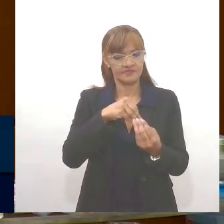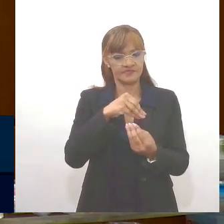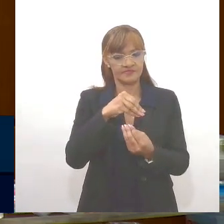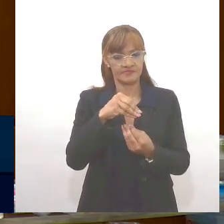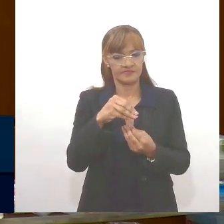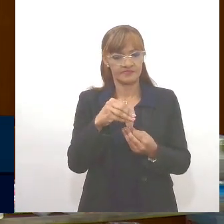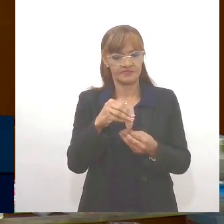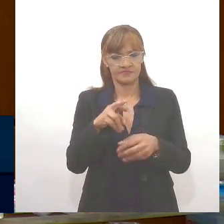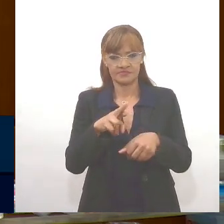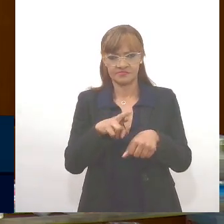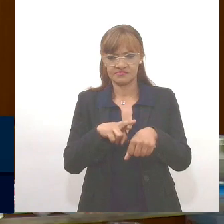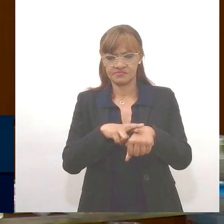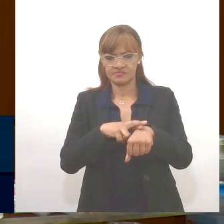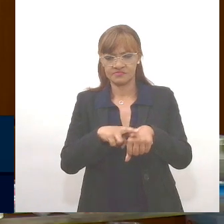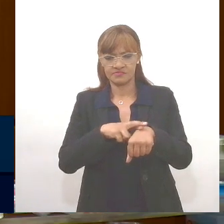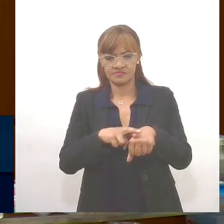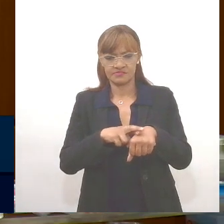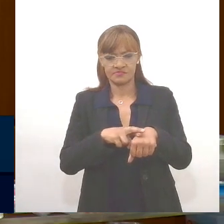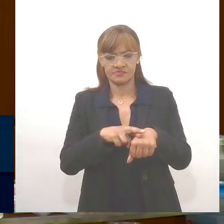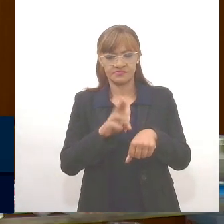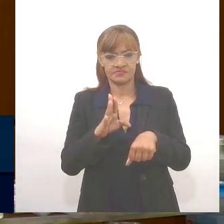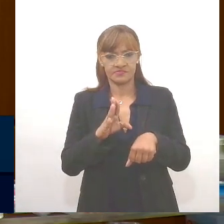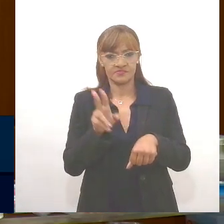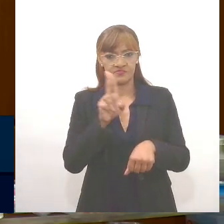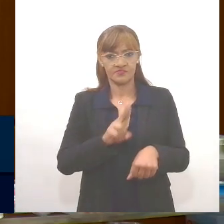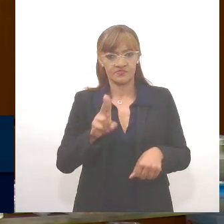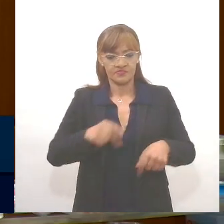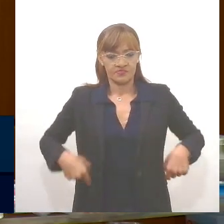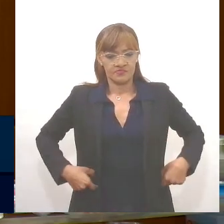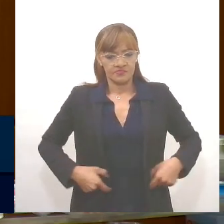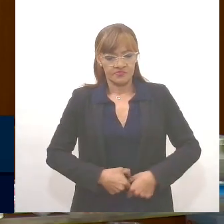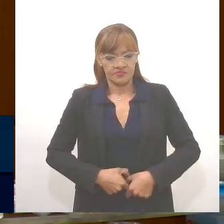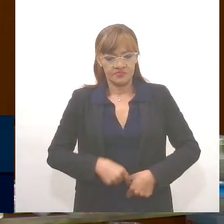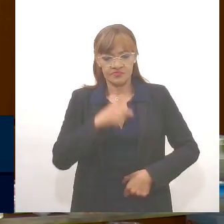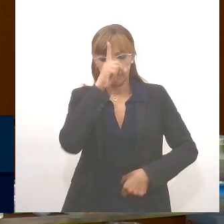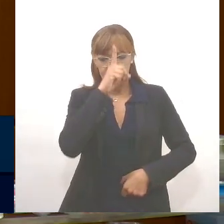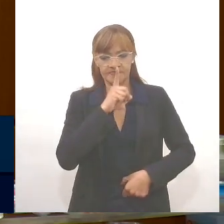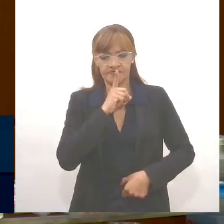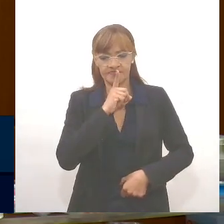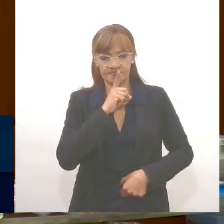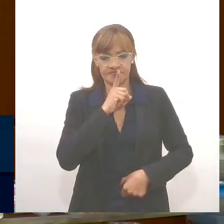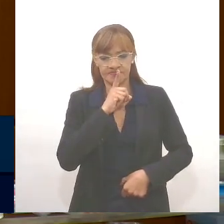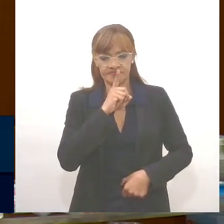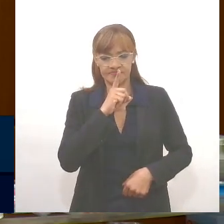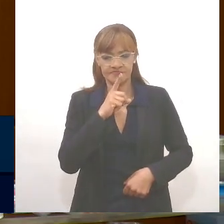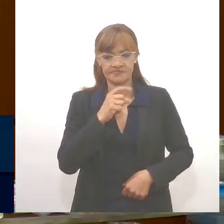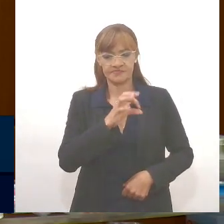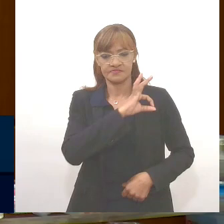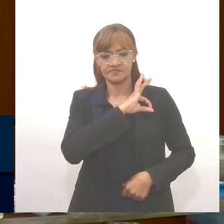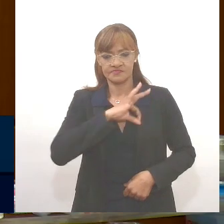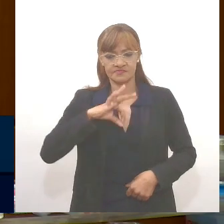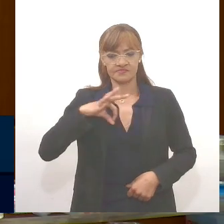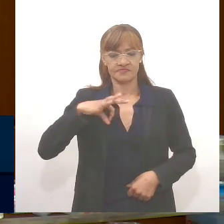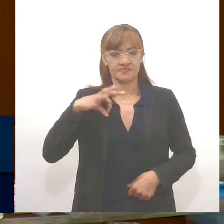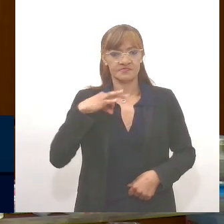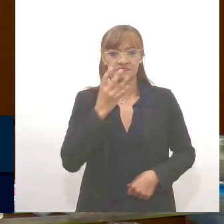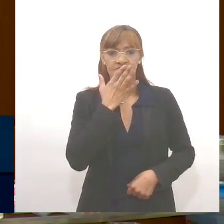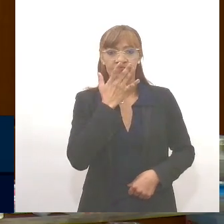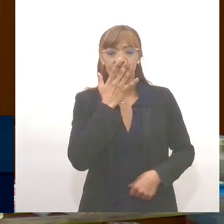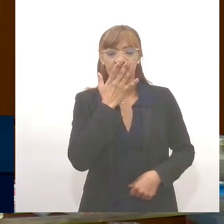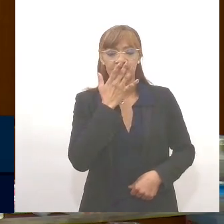cinto Amarelo colado de renda irlandesa de várias cores azul